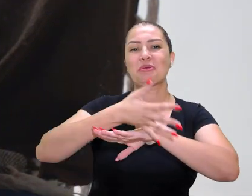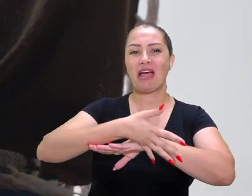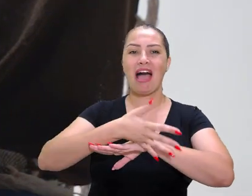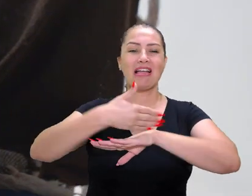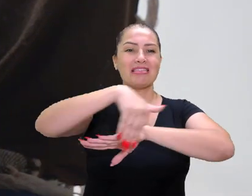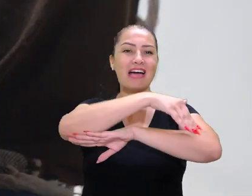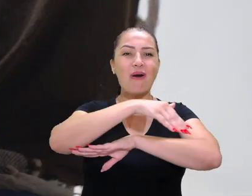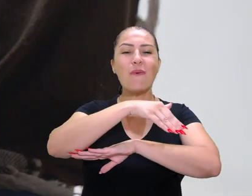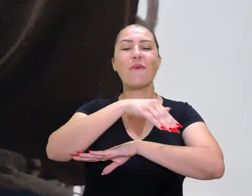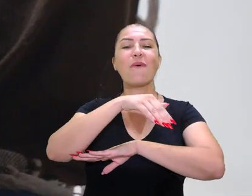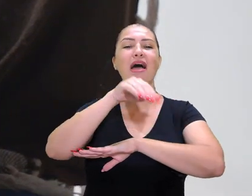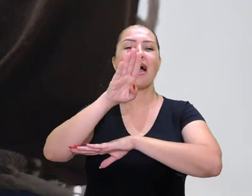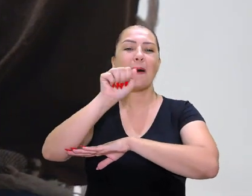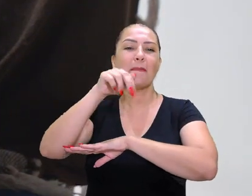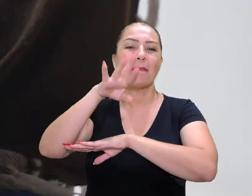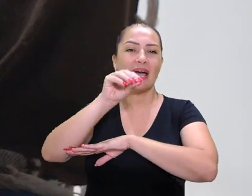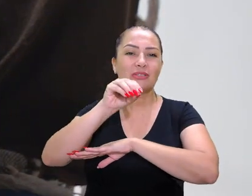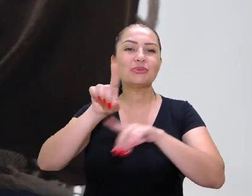Assis Brasil, depois de um